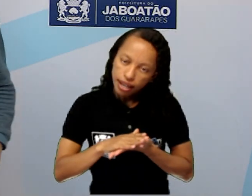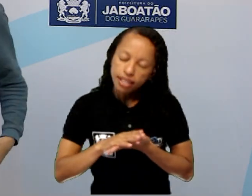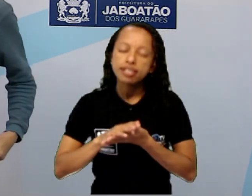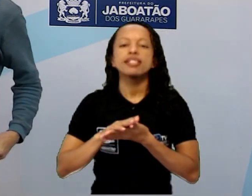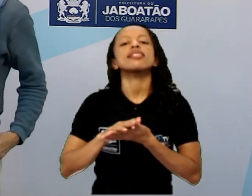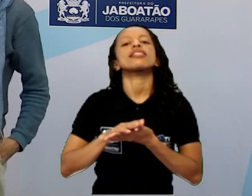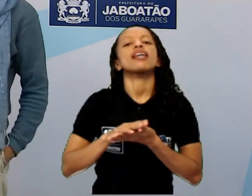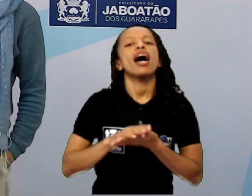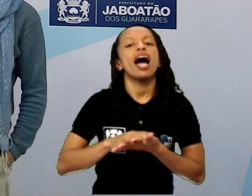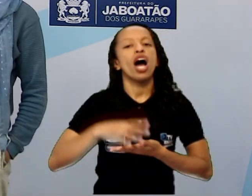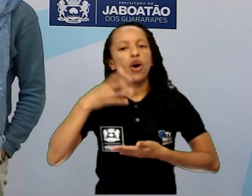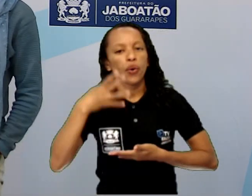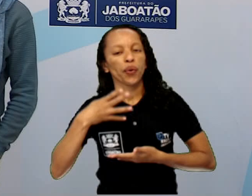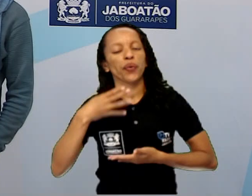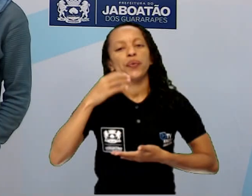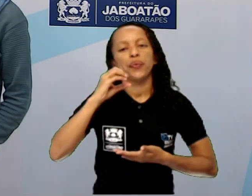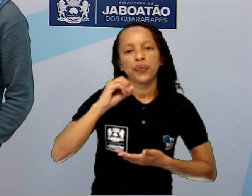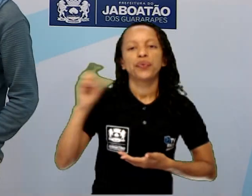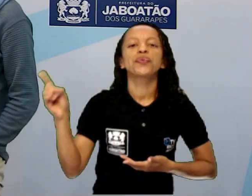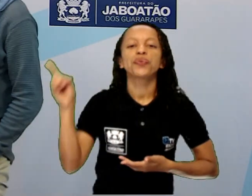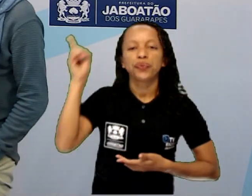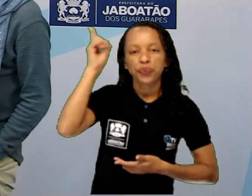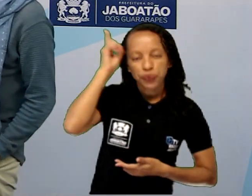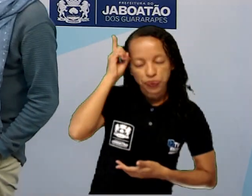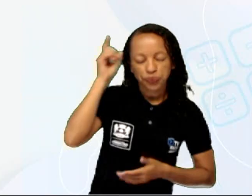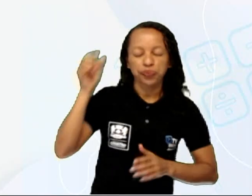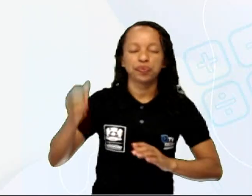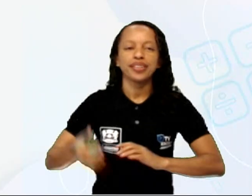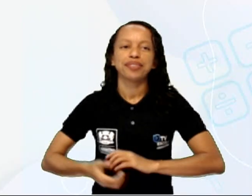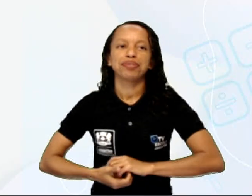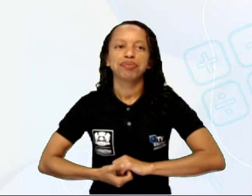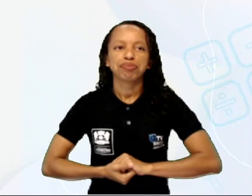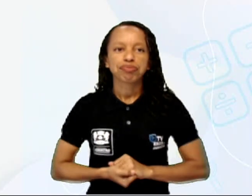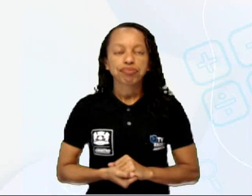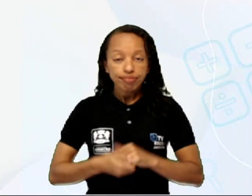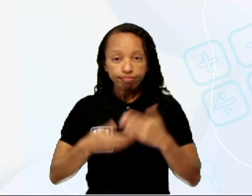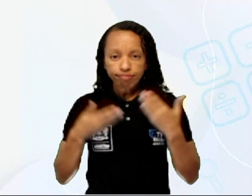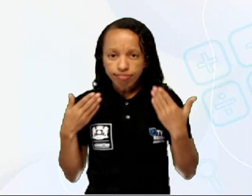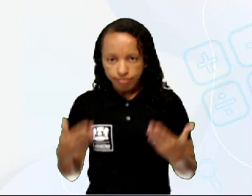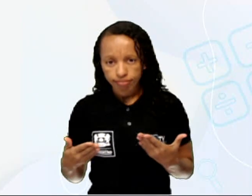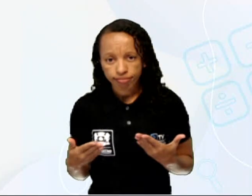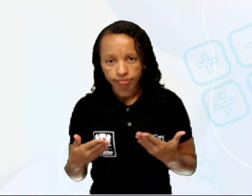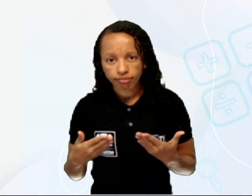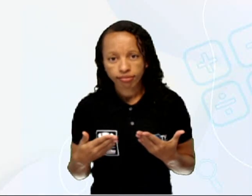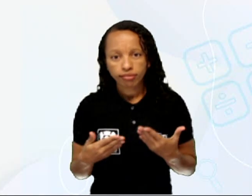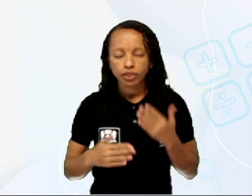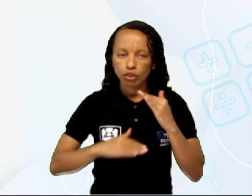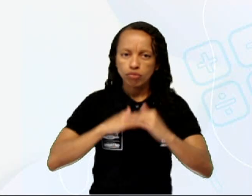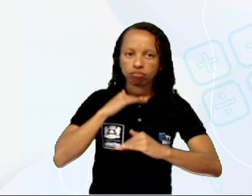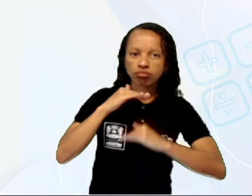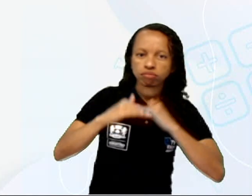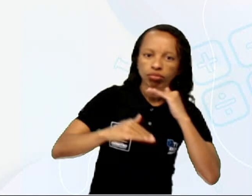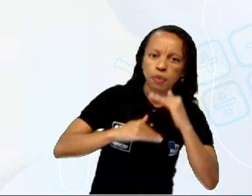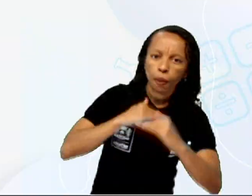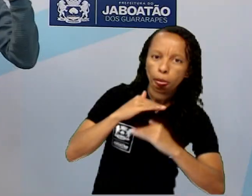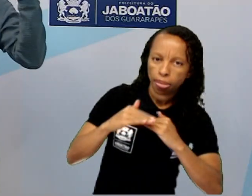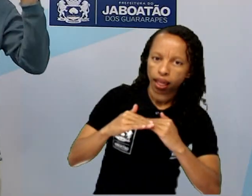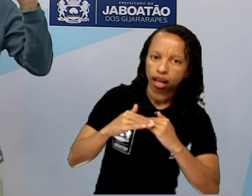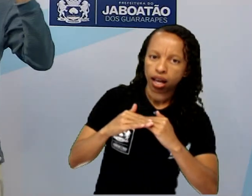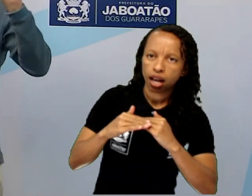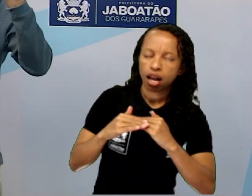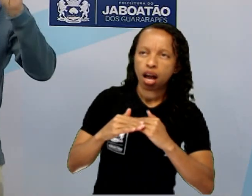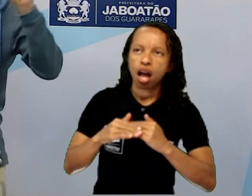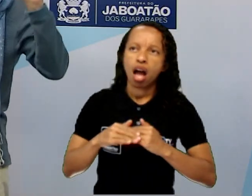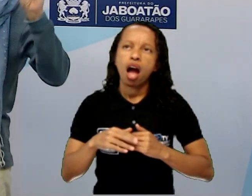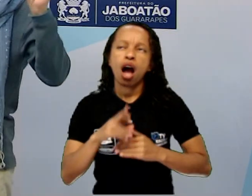ok? E, consequentemente, Corpus Christi. Então, esse processo, os cristãos entendem que é uma purificação